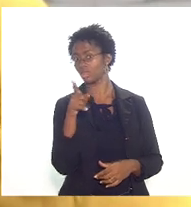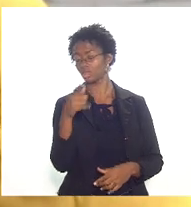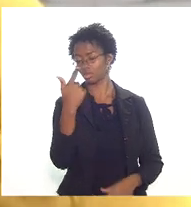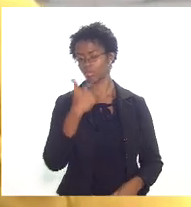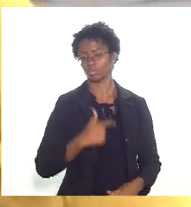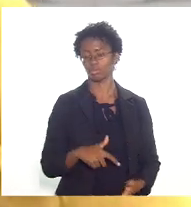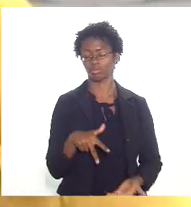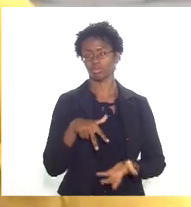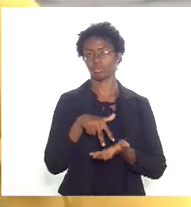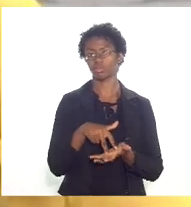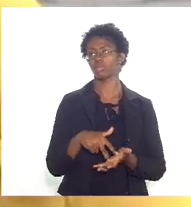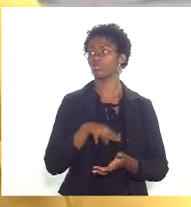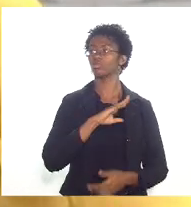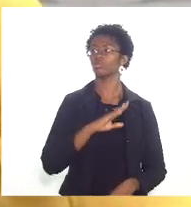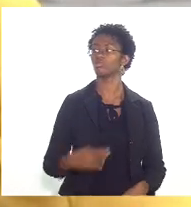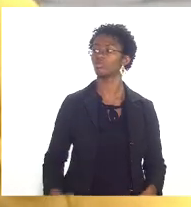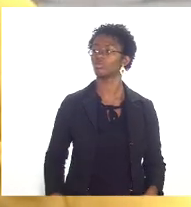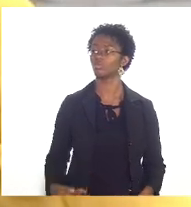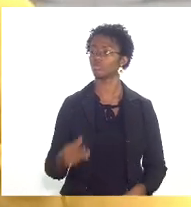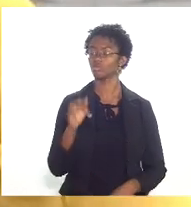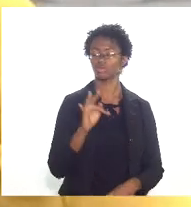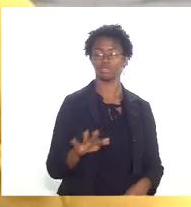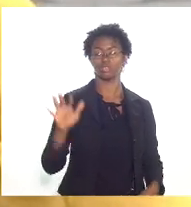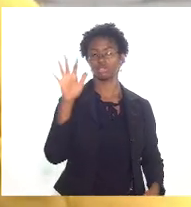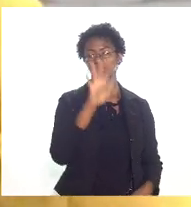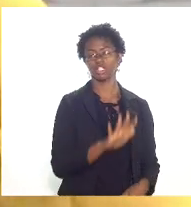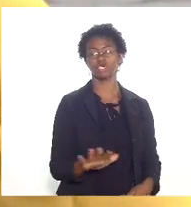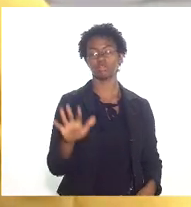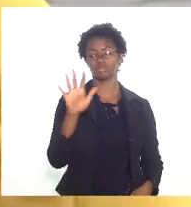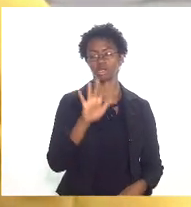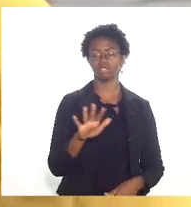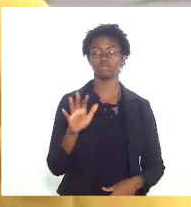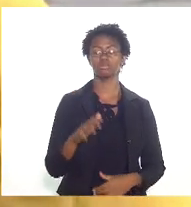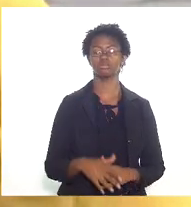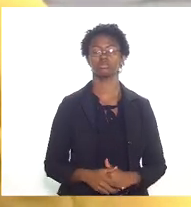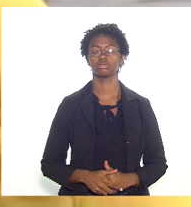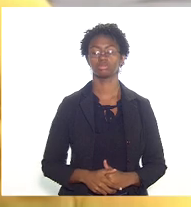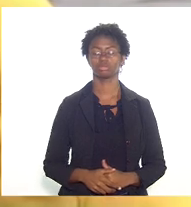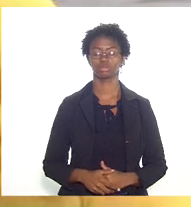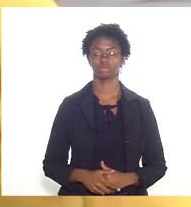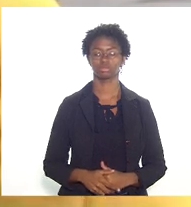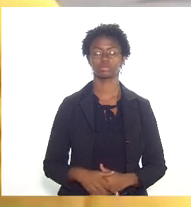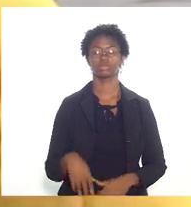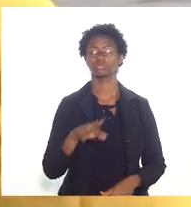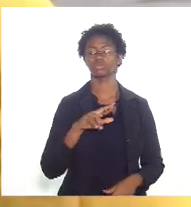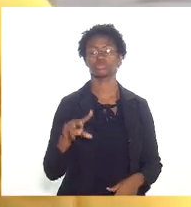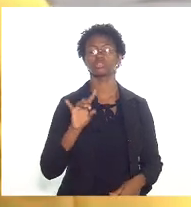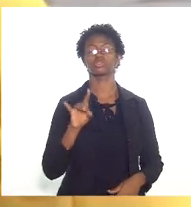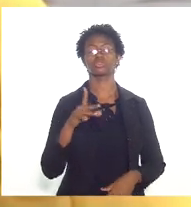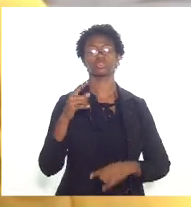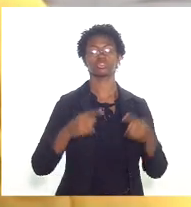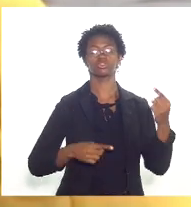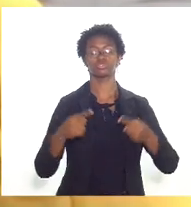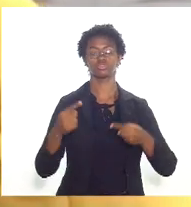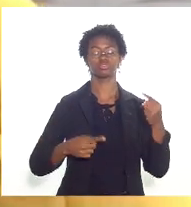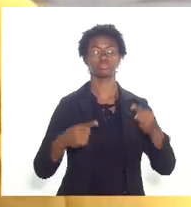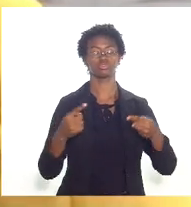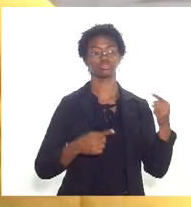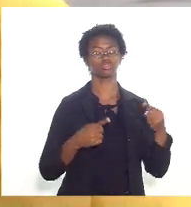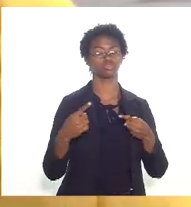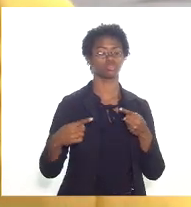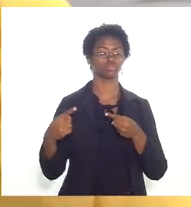do Governo Federal em relação aos nossos tá não é a pena não é não estamos apenas Que lindo aqui